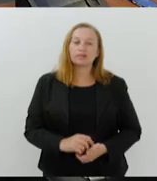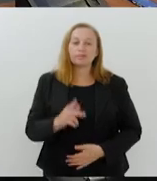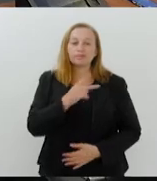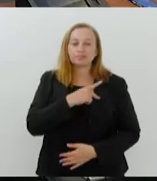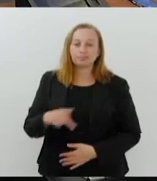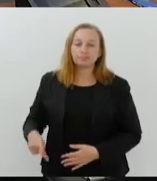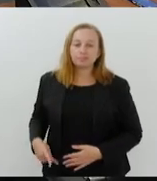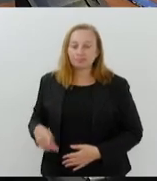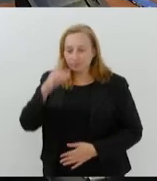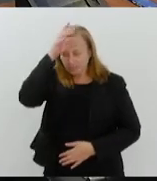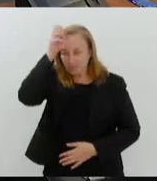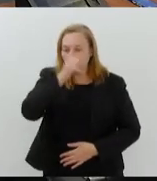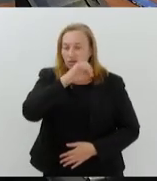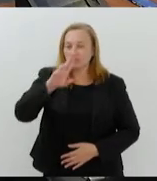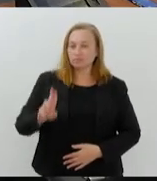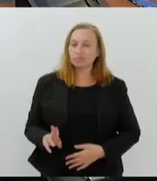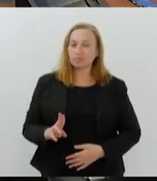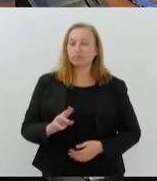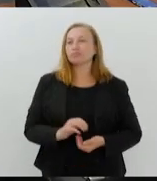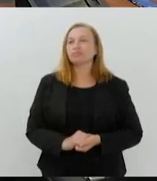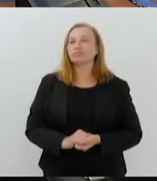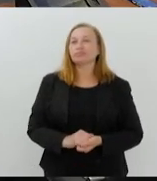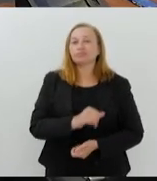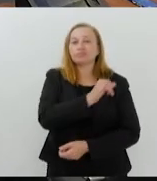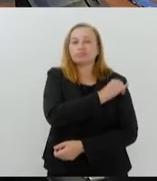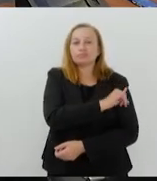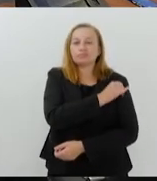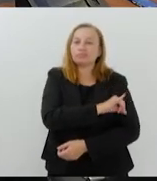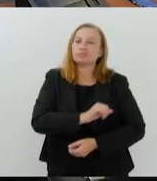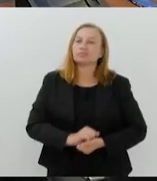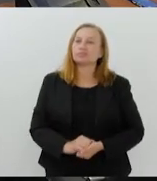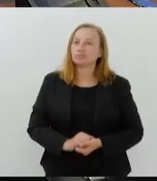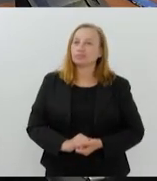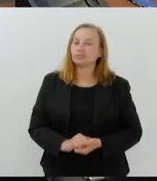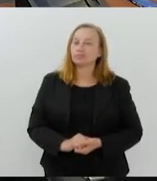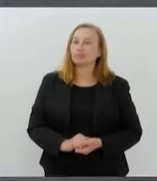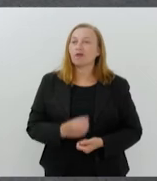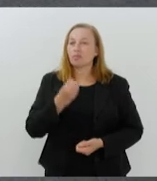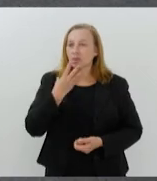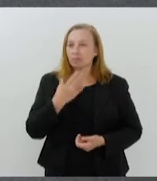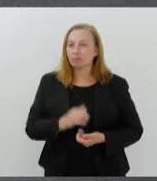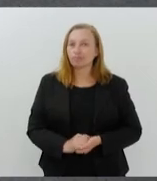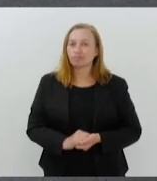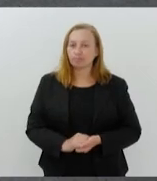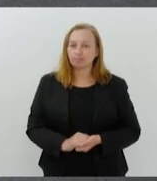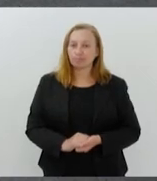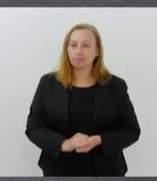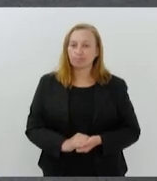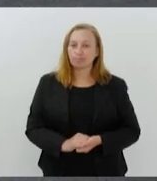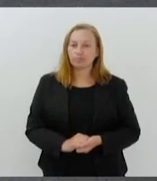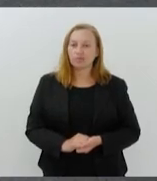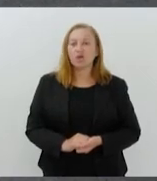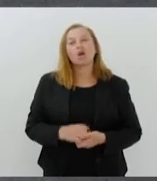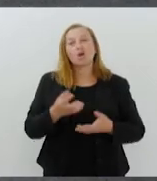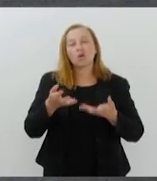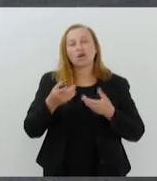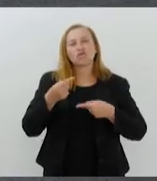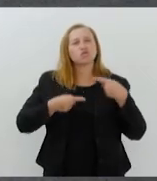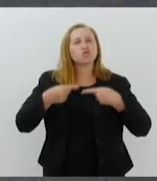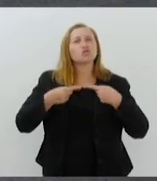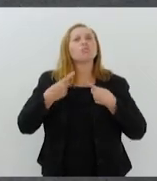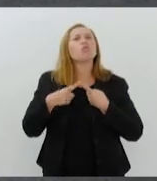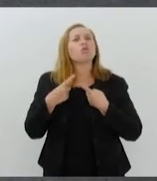Presidenta, te ajuda o Poder Legislativo do Rio de Janeiro. Bom, por que eu quero discutir